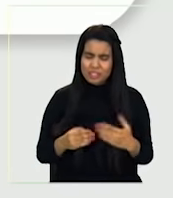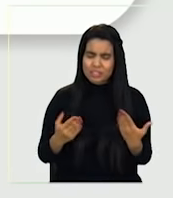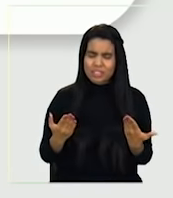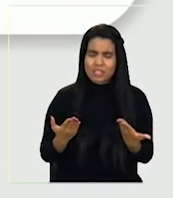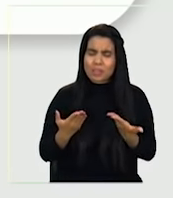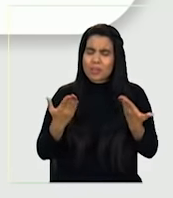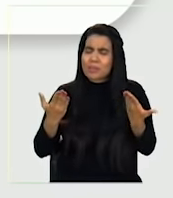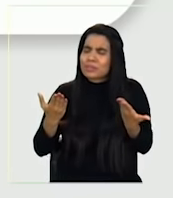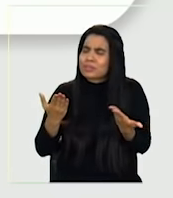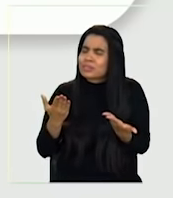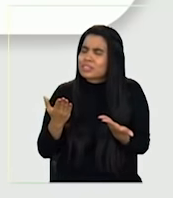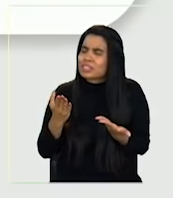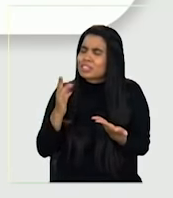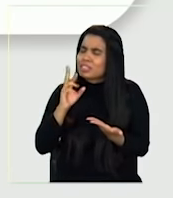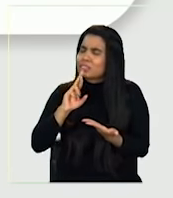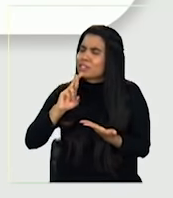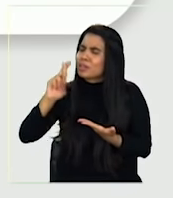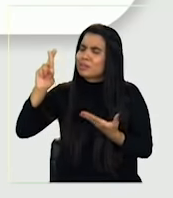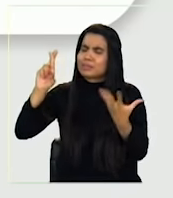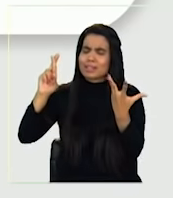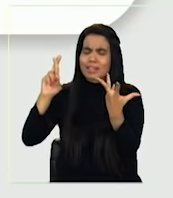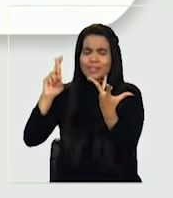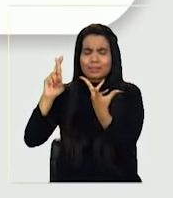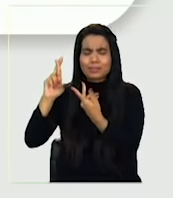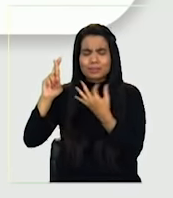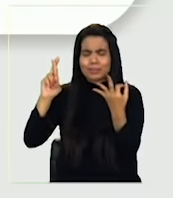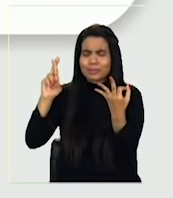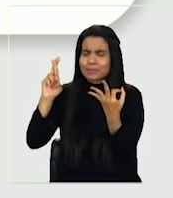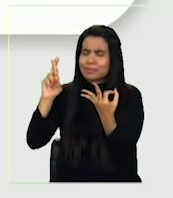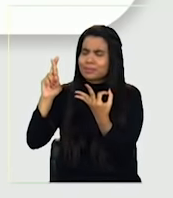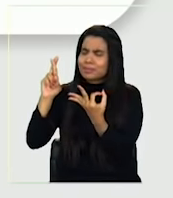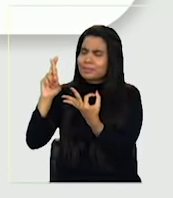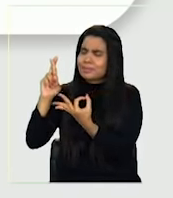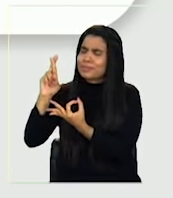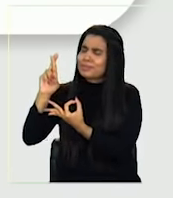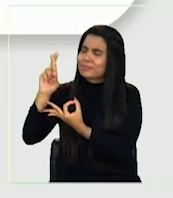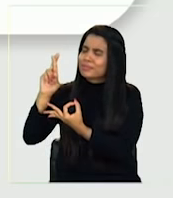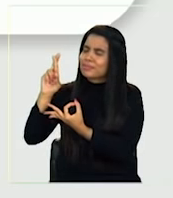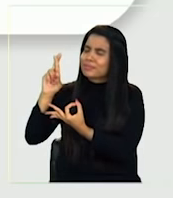Pois o Senhor é sol e escudo,